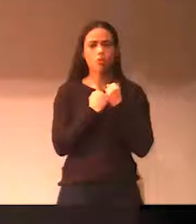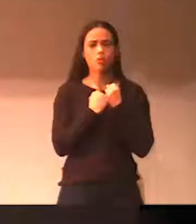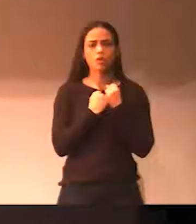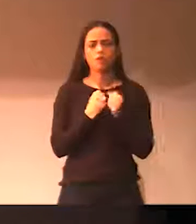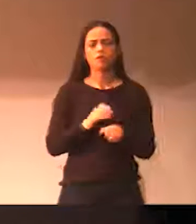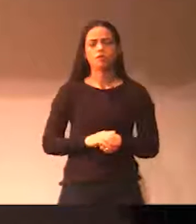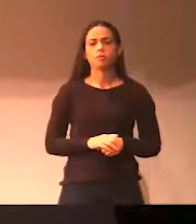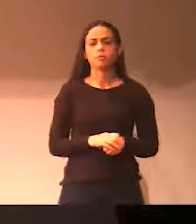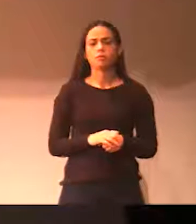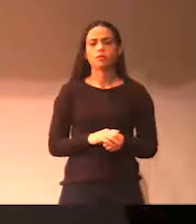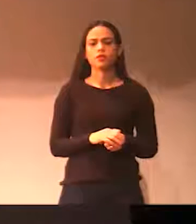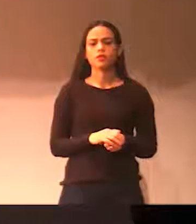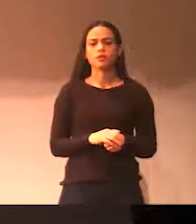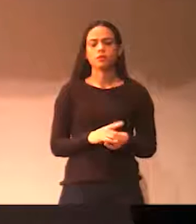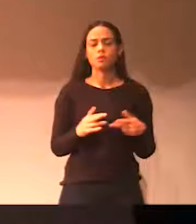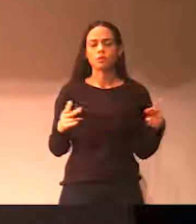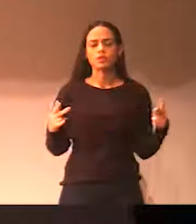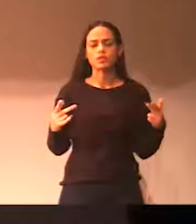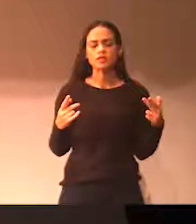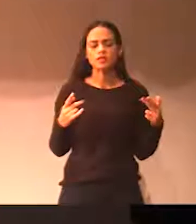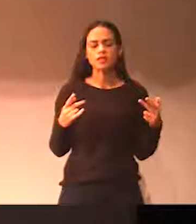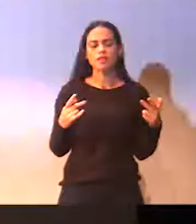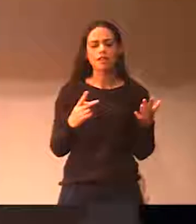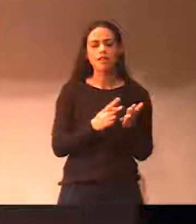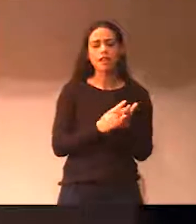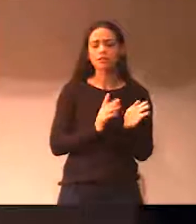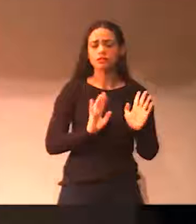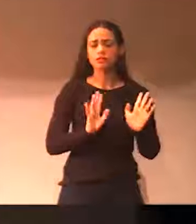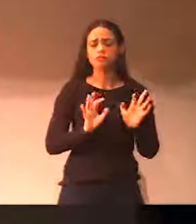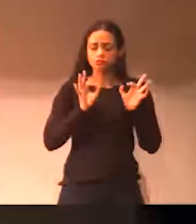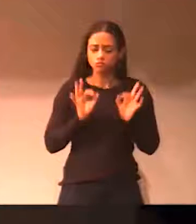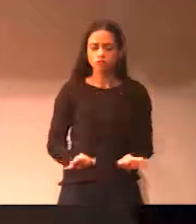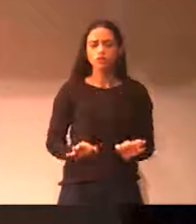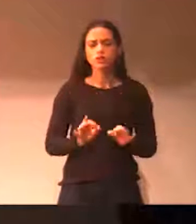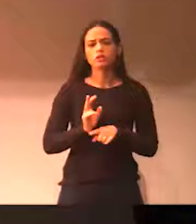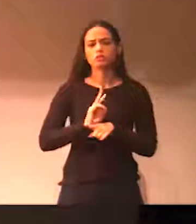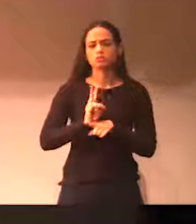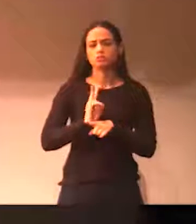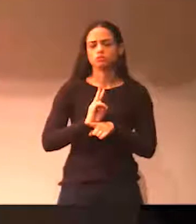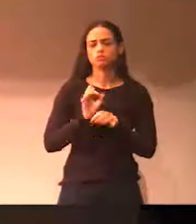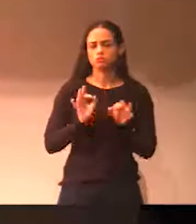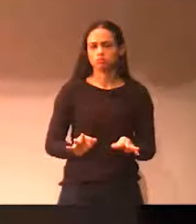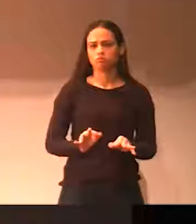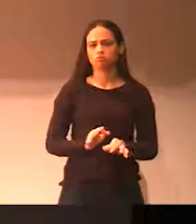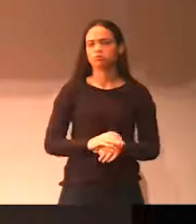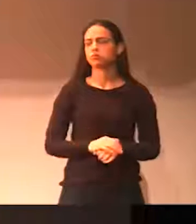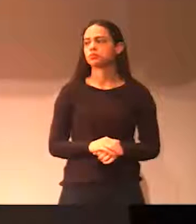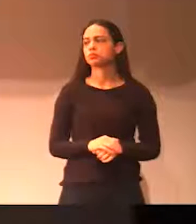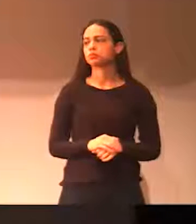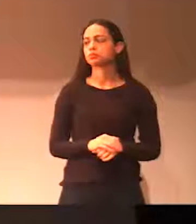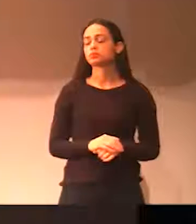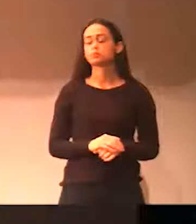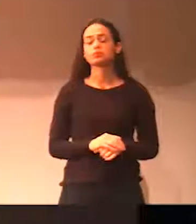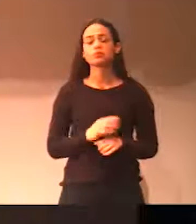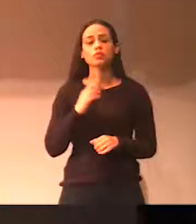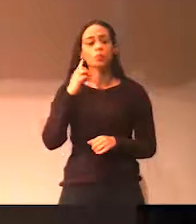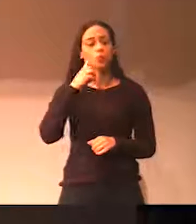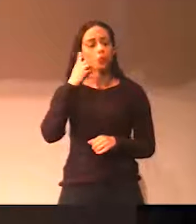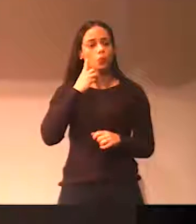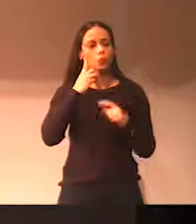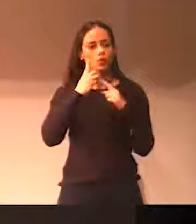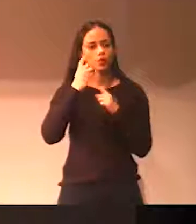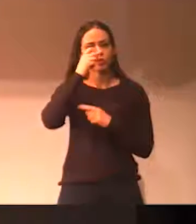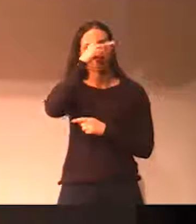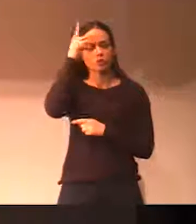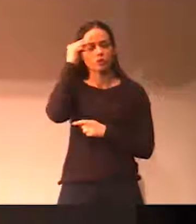apurar. E, dentre as falácias aí do advogado do prefeito, ele fala